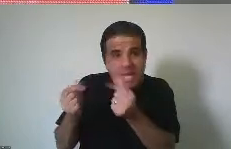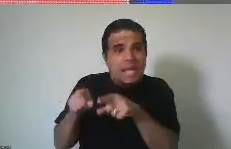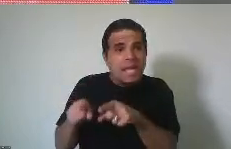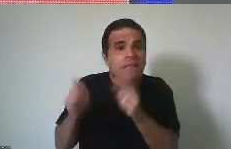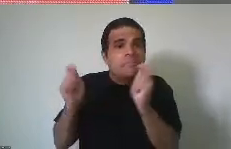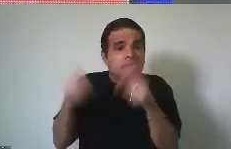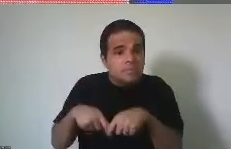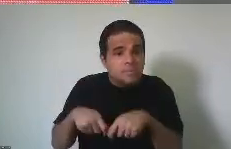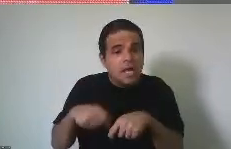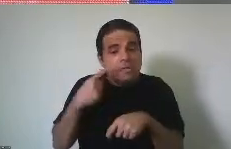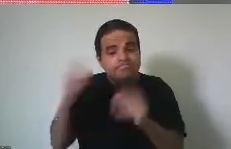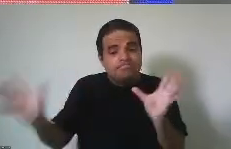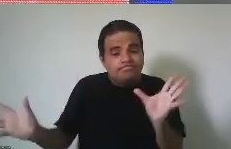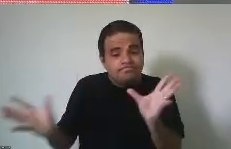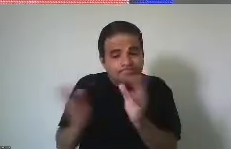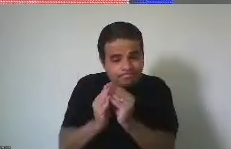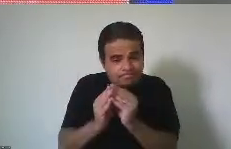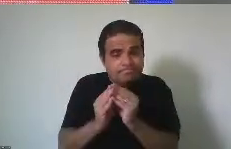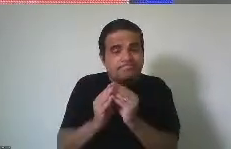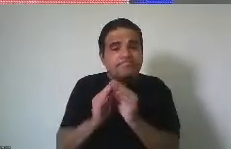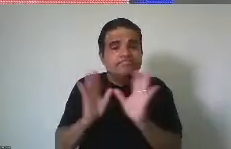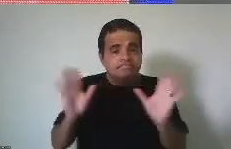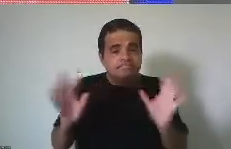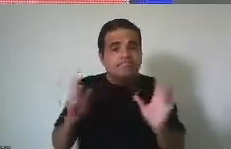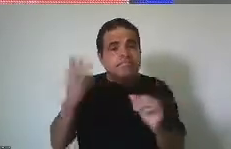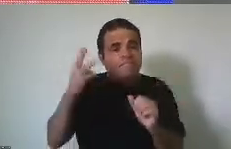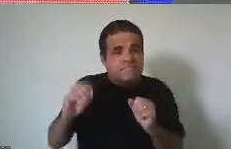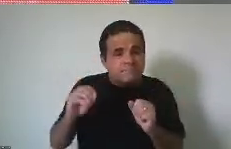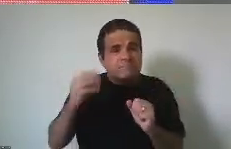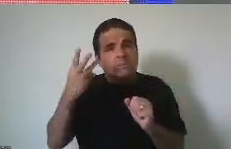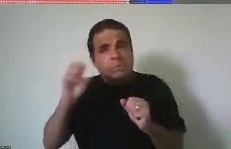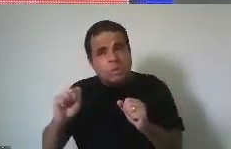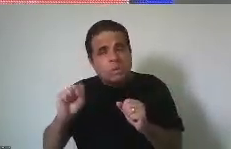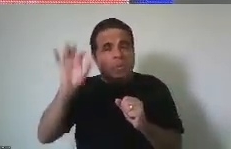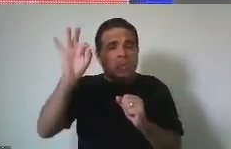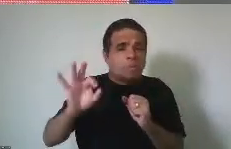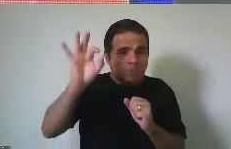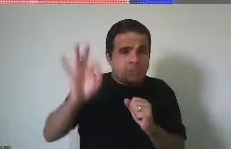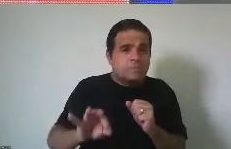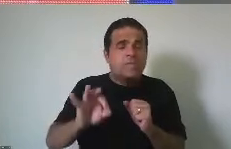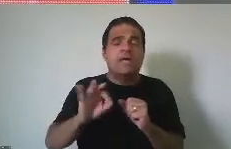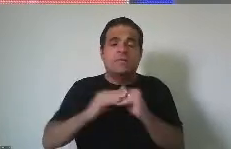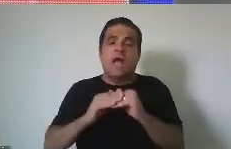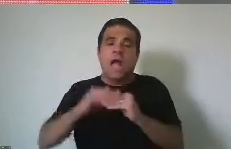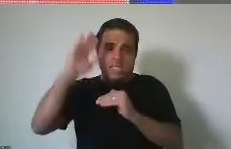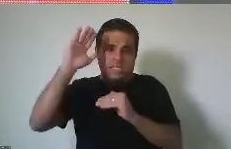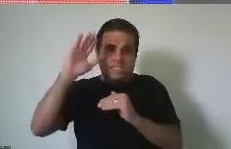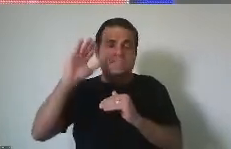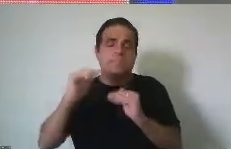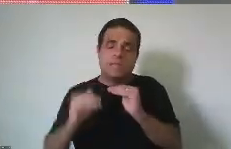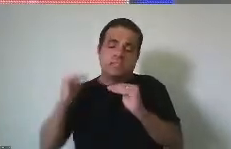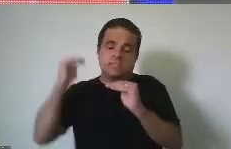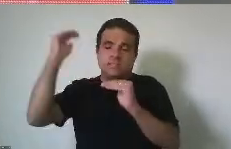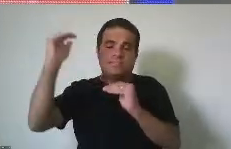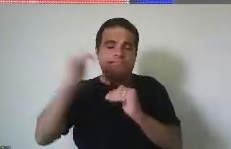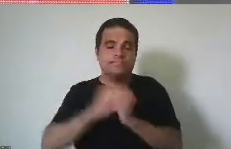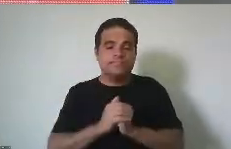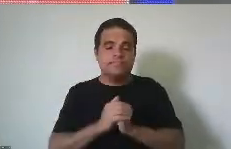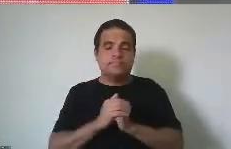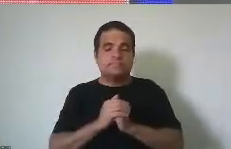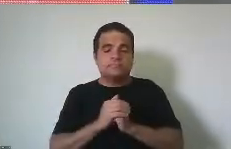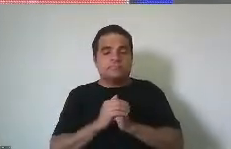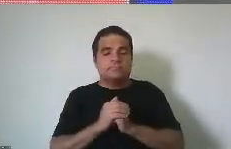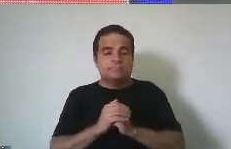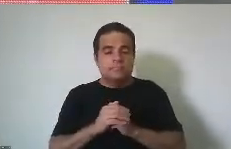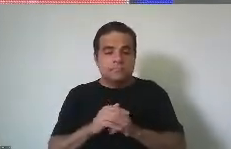realmente significativo você ter 30 32% ao reconhecimento acima do corpo tanto